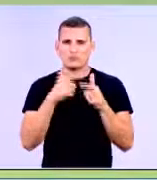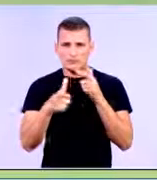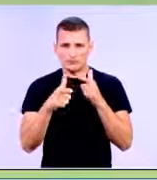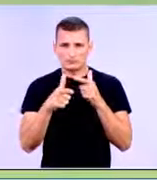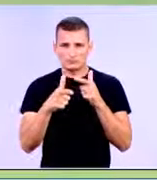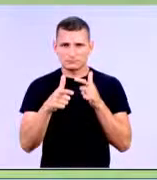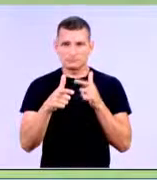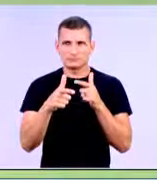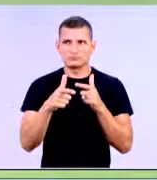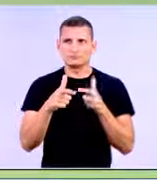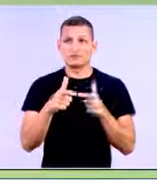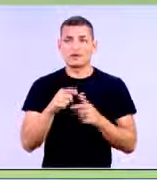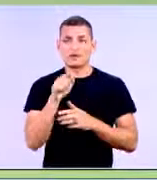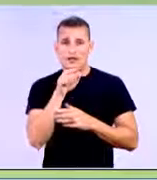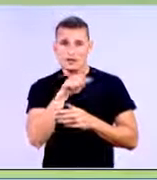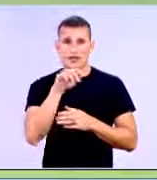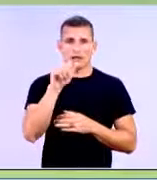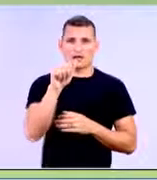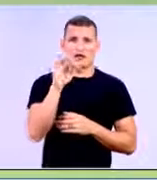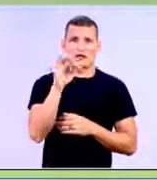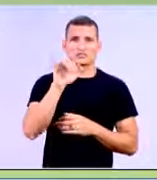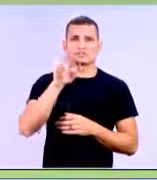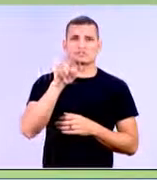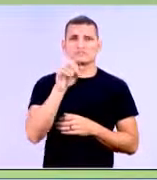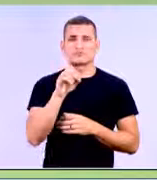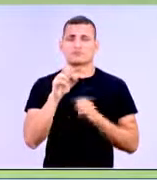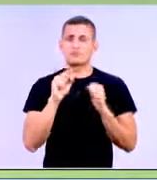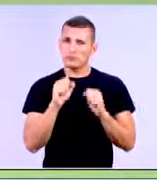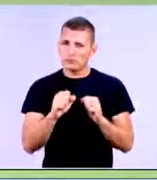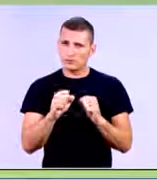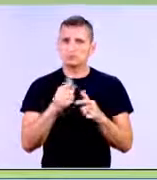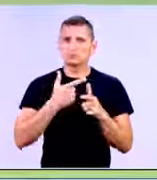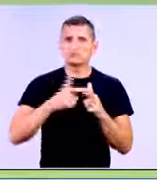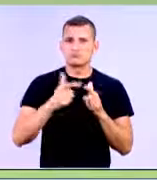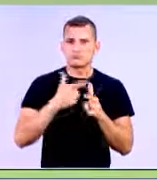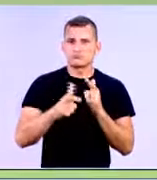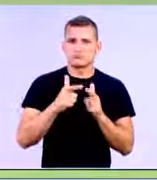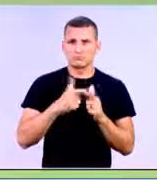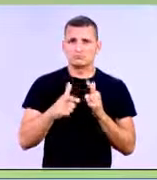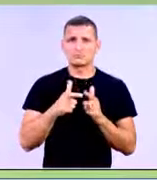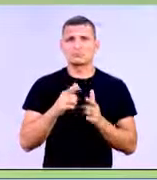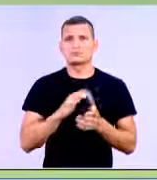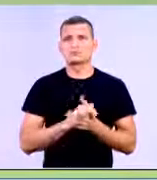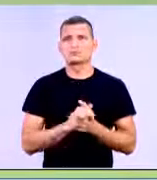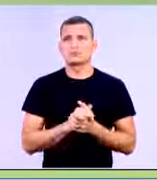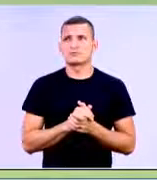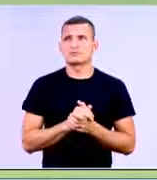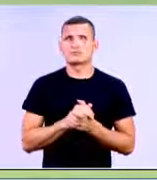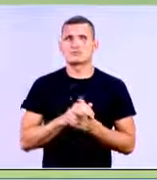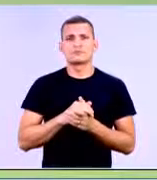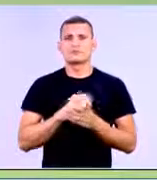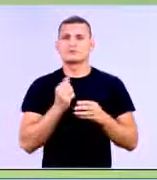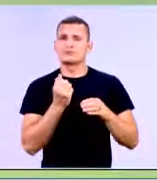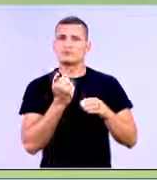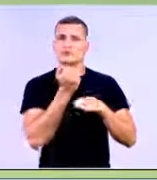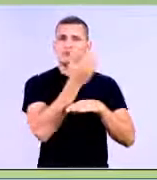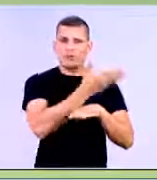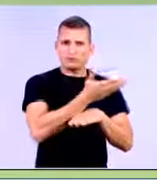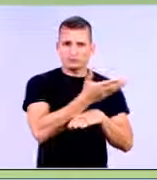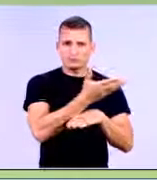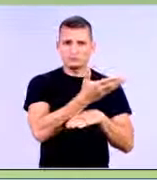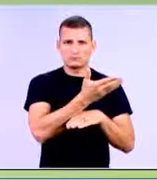potencial. E esse ativo, ele pode sofrer esse ataque tanto por agentes externos,